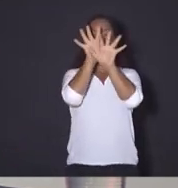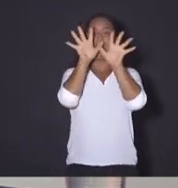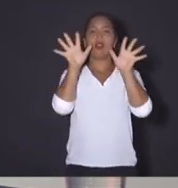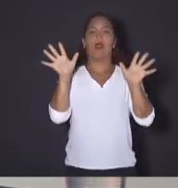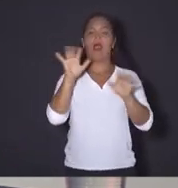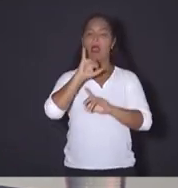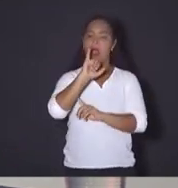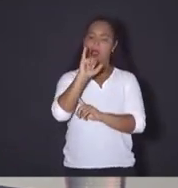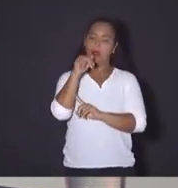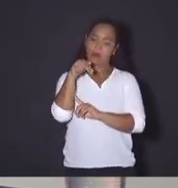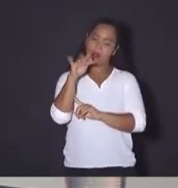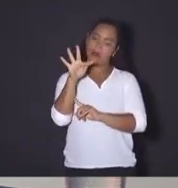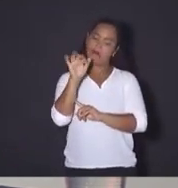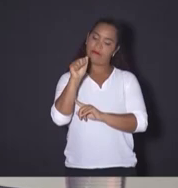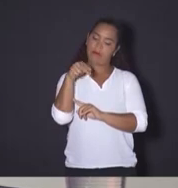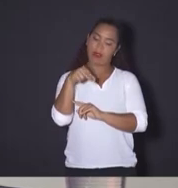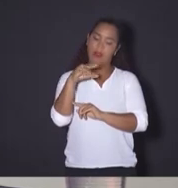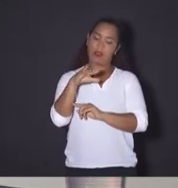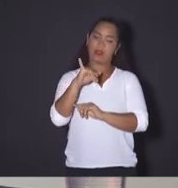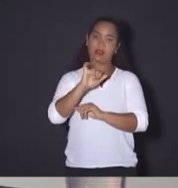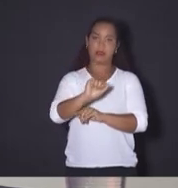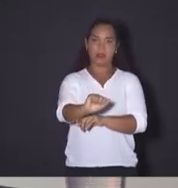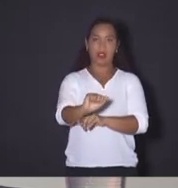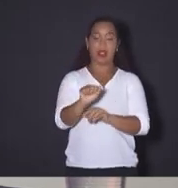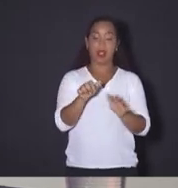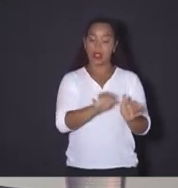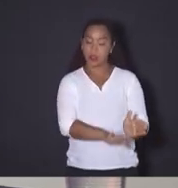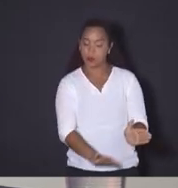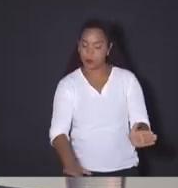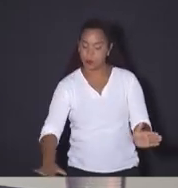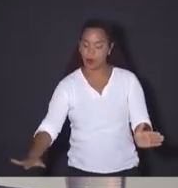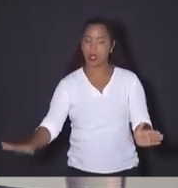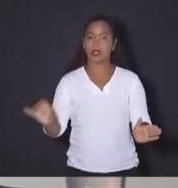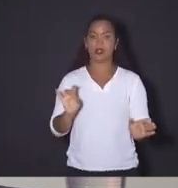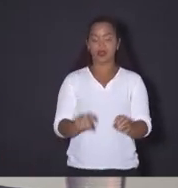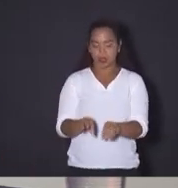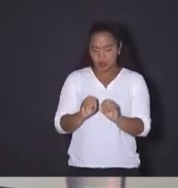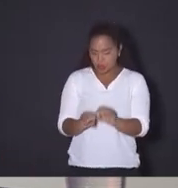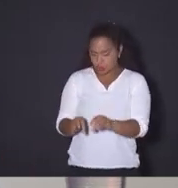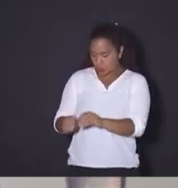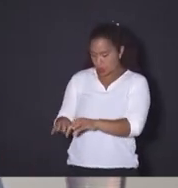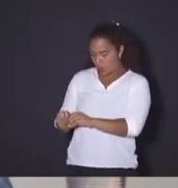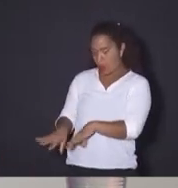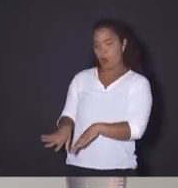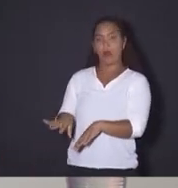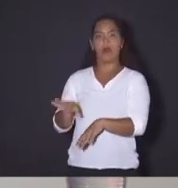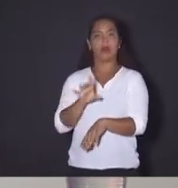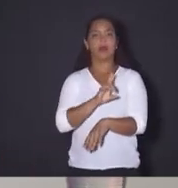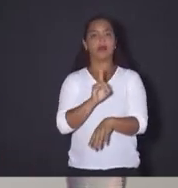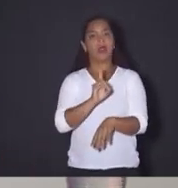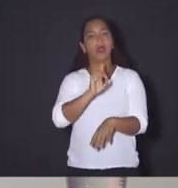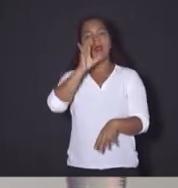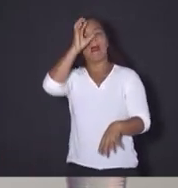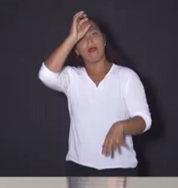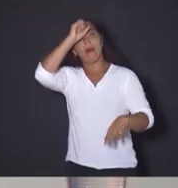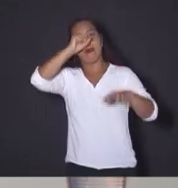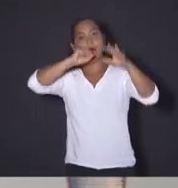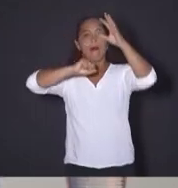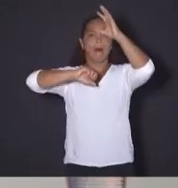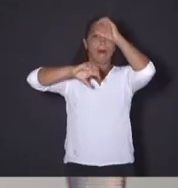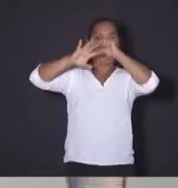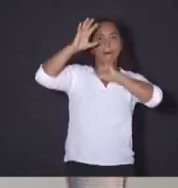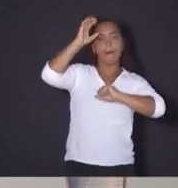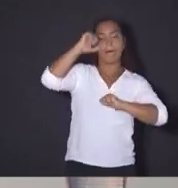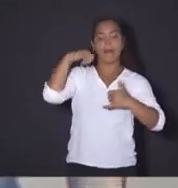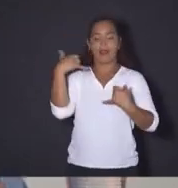entendimento de que a educação infantil não deve ser o espaço da escolarização mas o espaço do aprende do aprender do